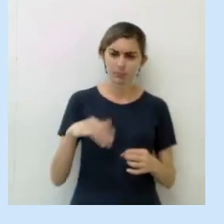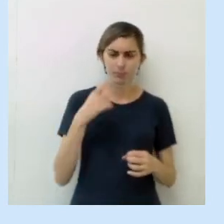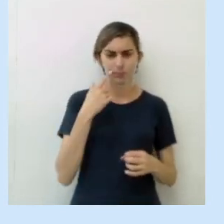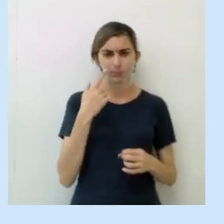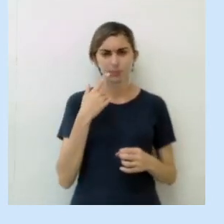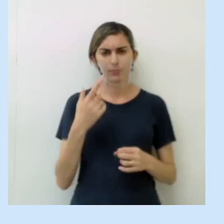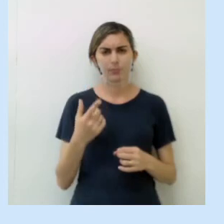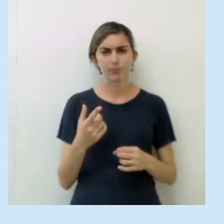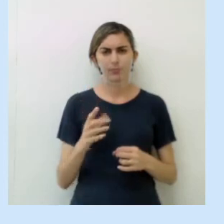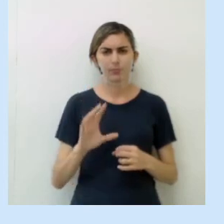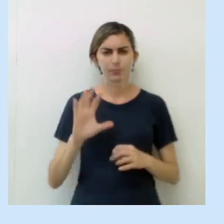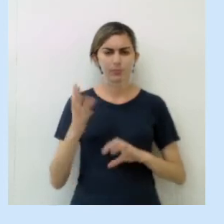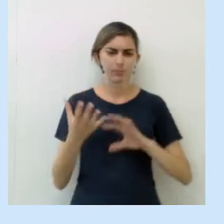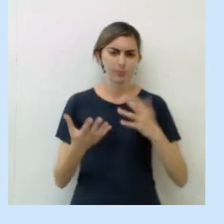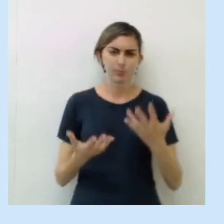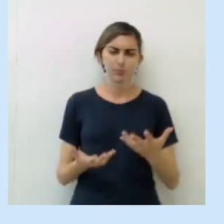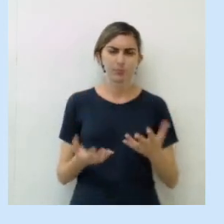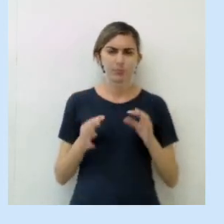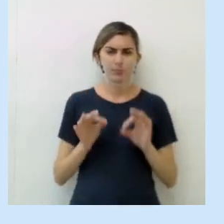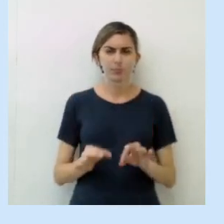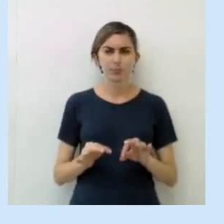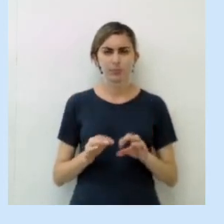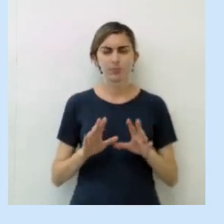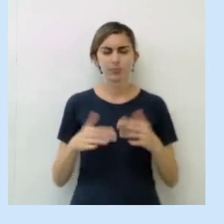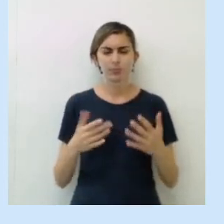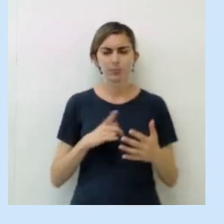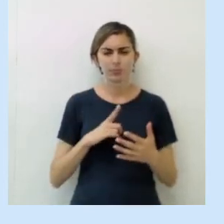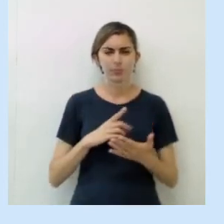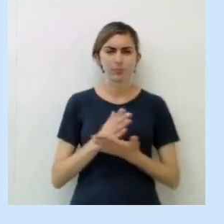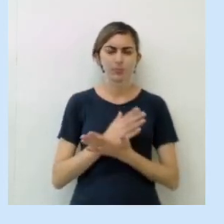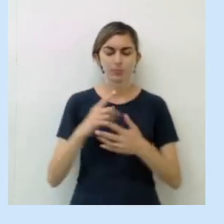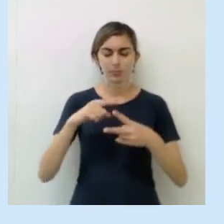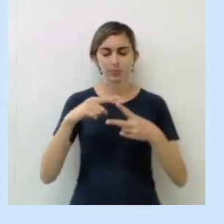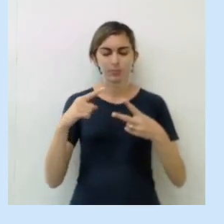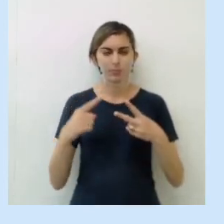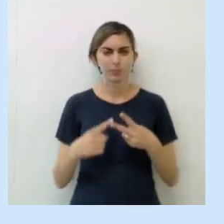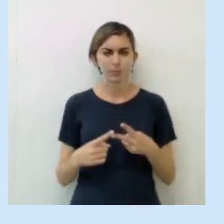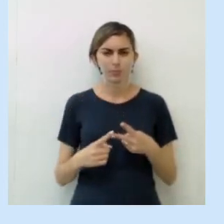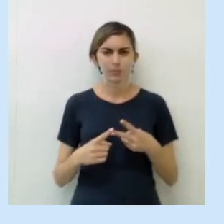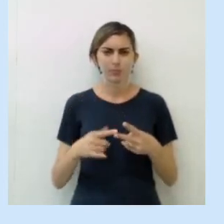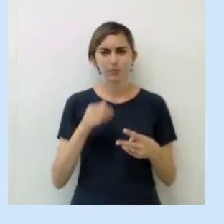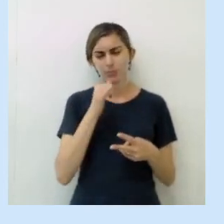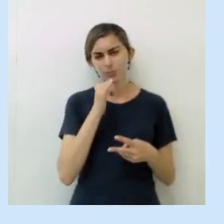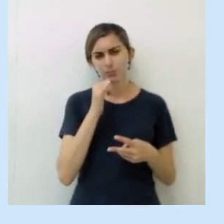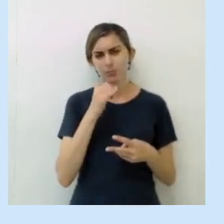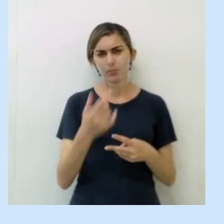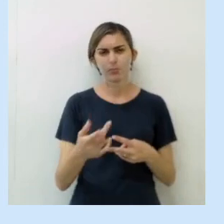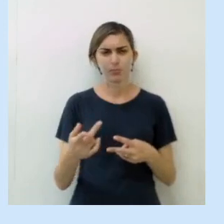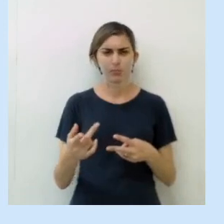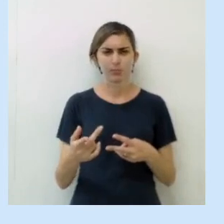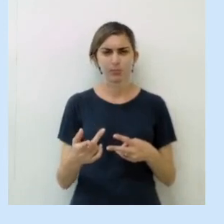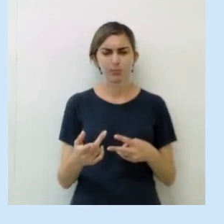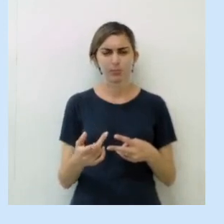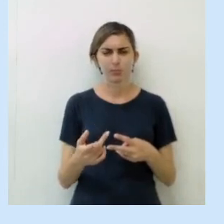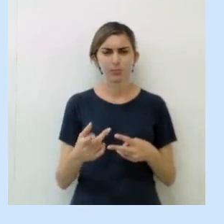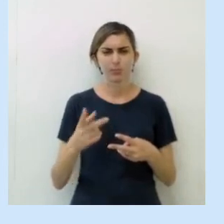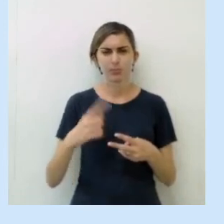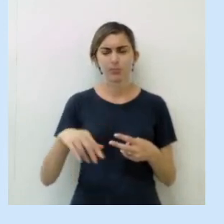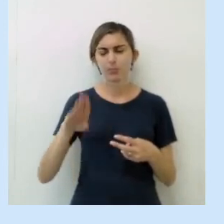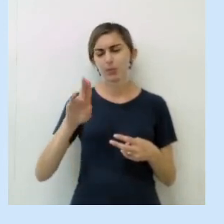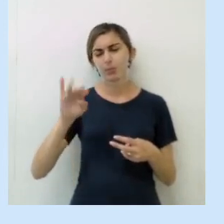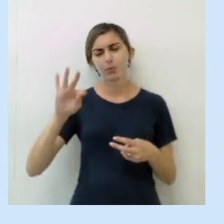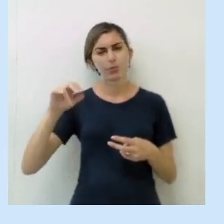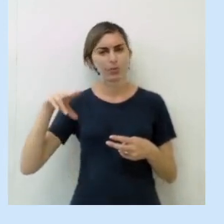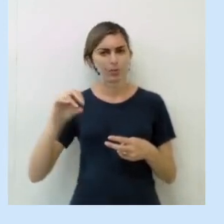aí uns casos disso aí, certo? Então, temos aqui dois casos, por exemplo, por um acaso, do